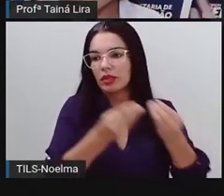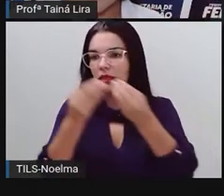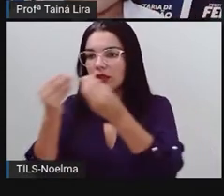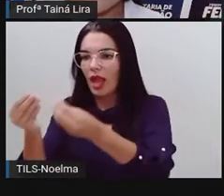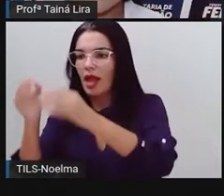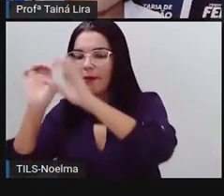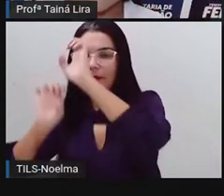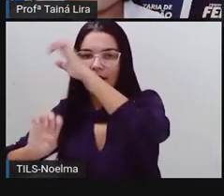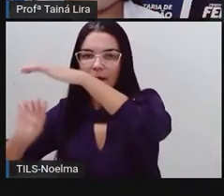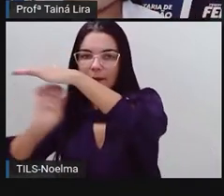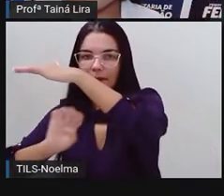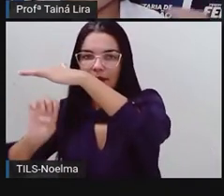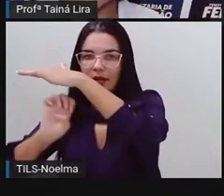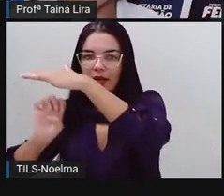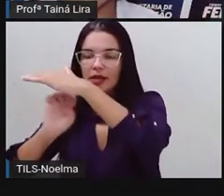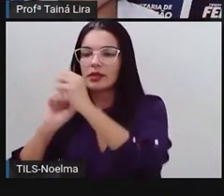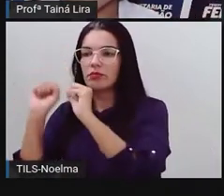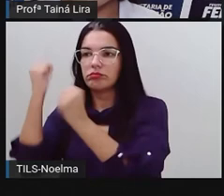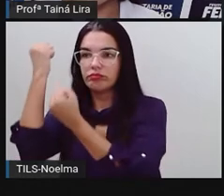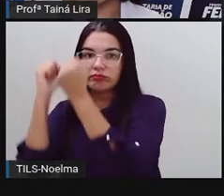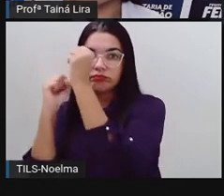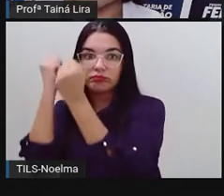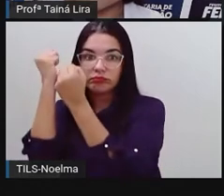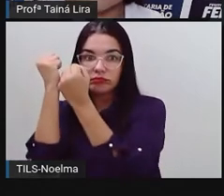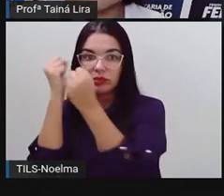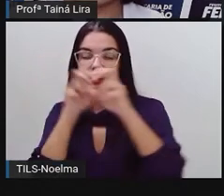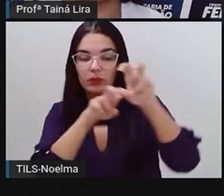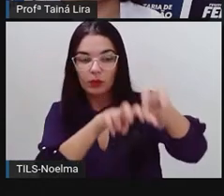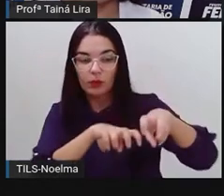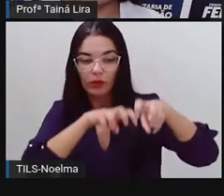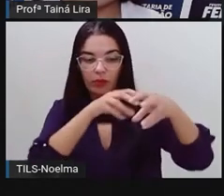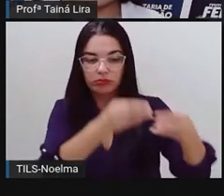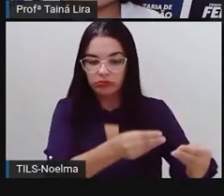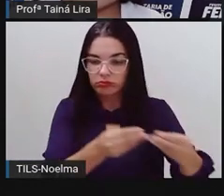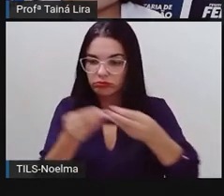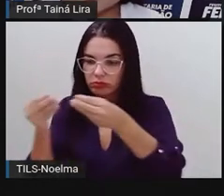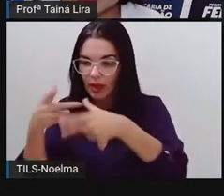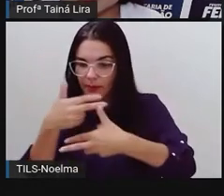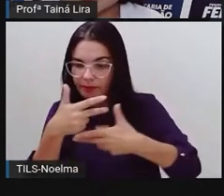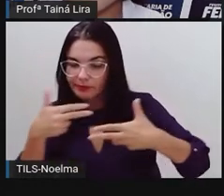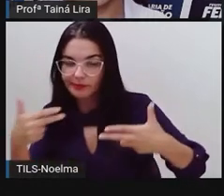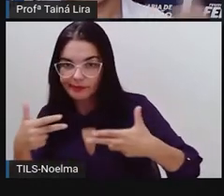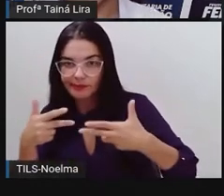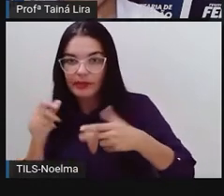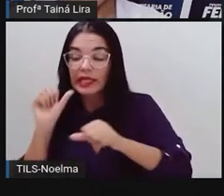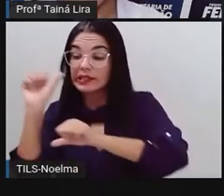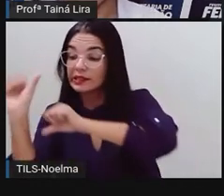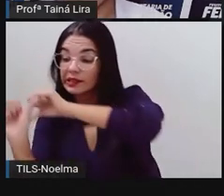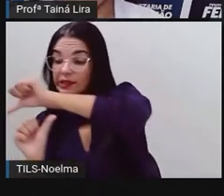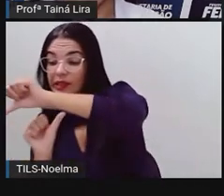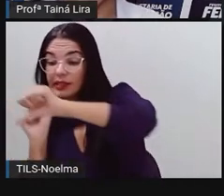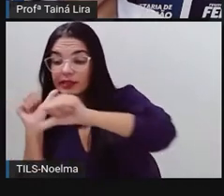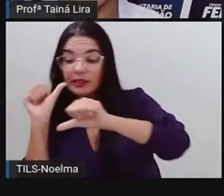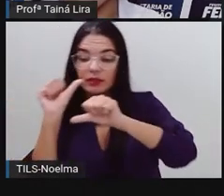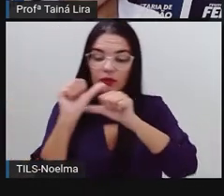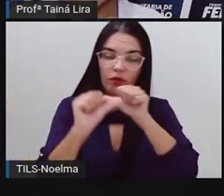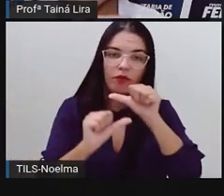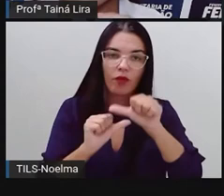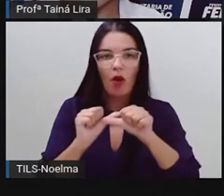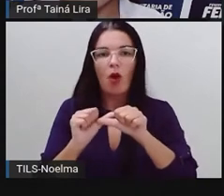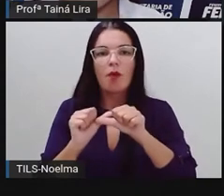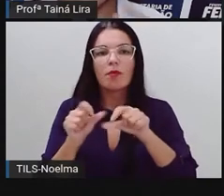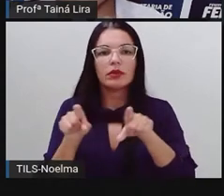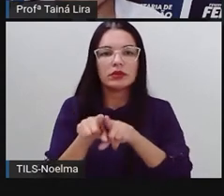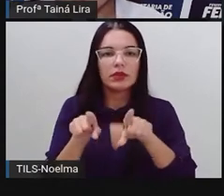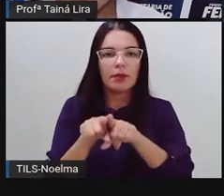produtos e ela também vai usufruir de serviços que existem na zona urbana que